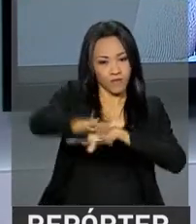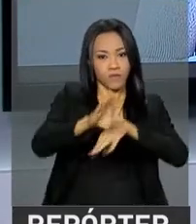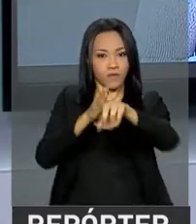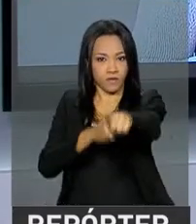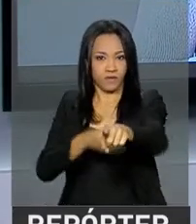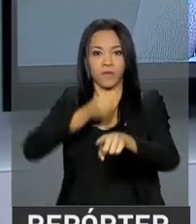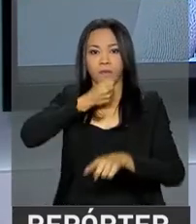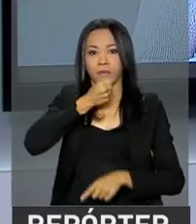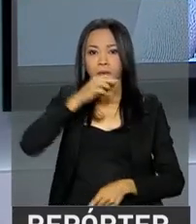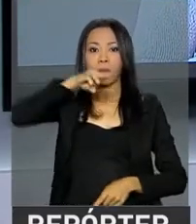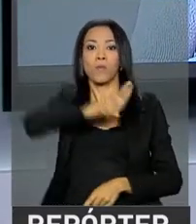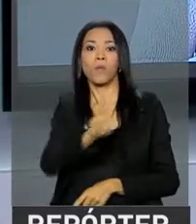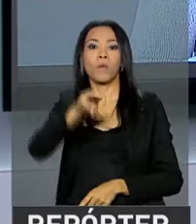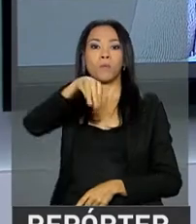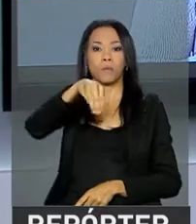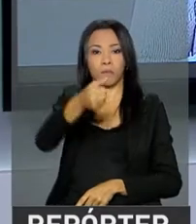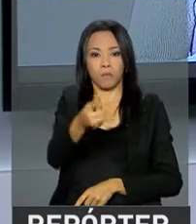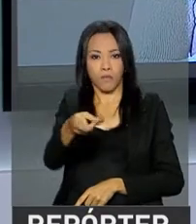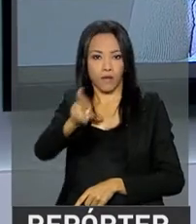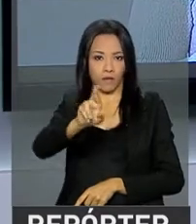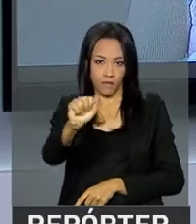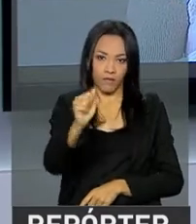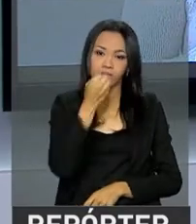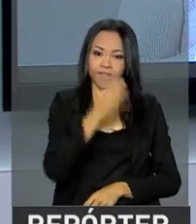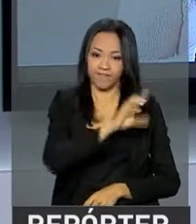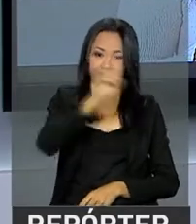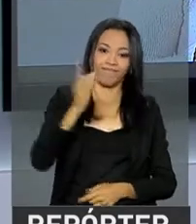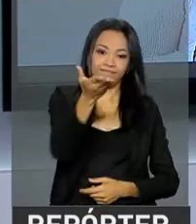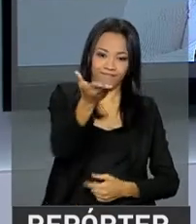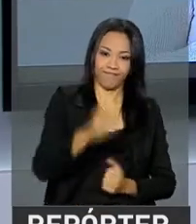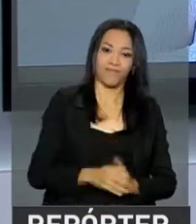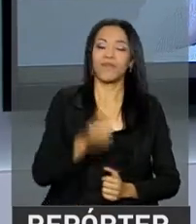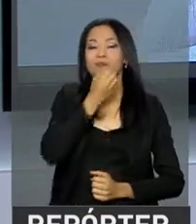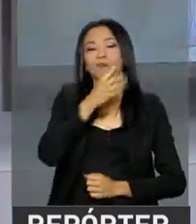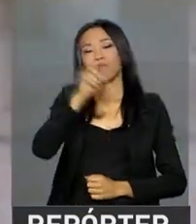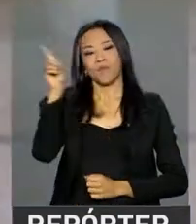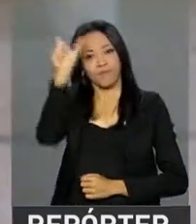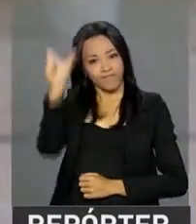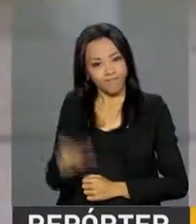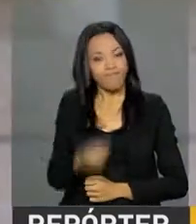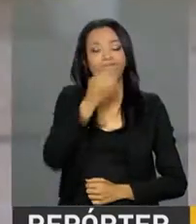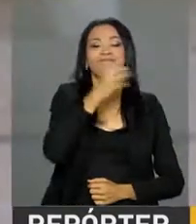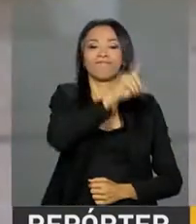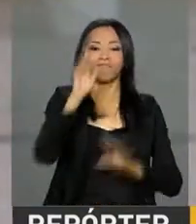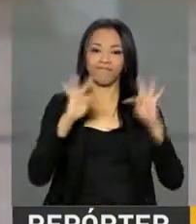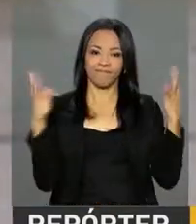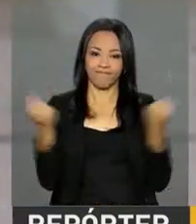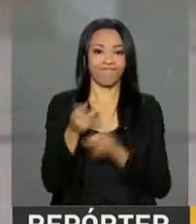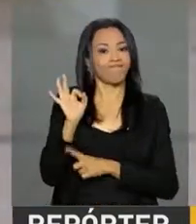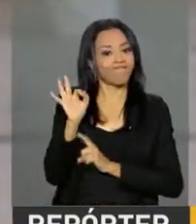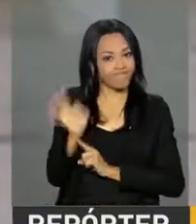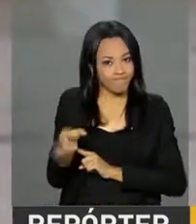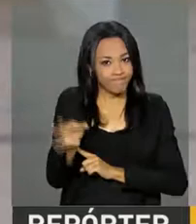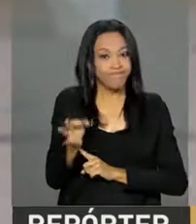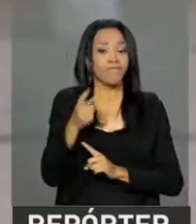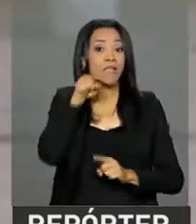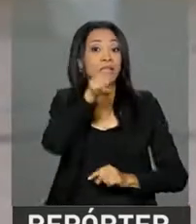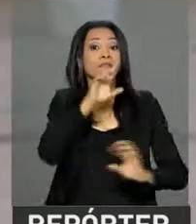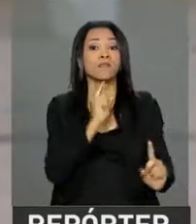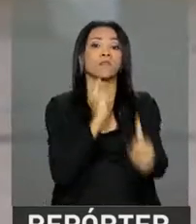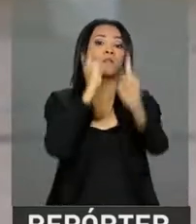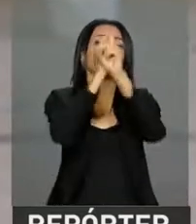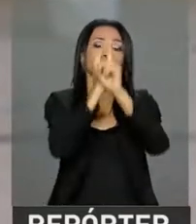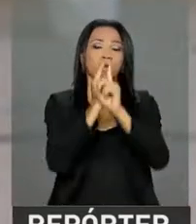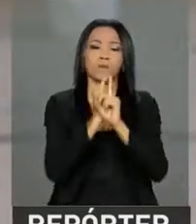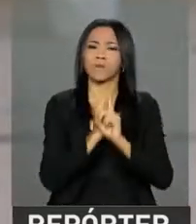vivo foi mara bom dia pra você por dia leandro bom dia a todos é isso mesmo leandro durante encontro